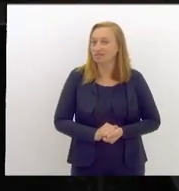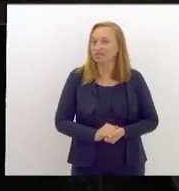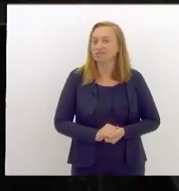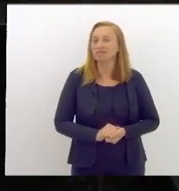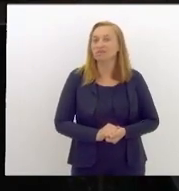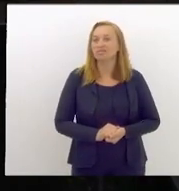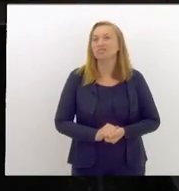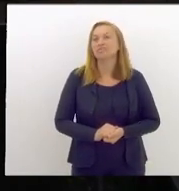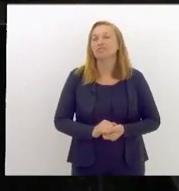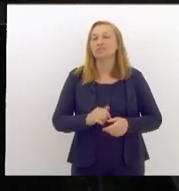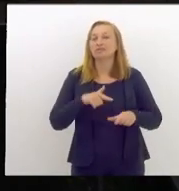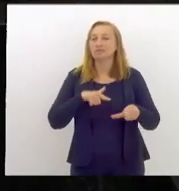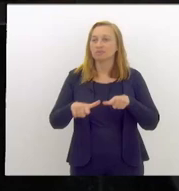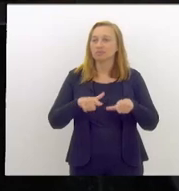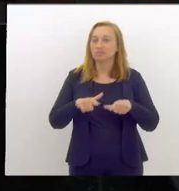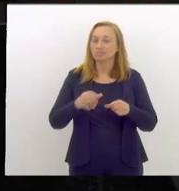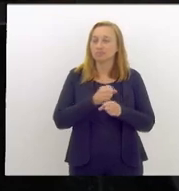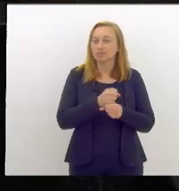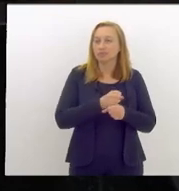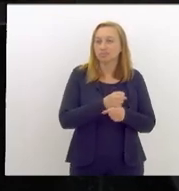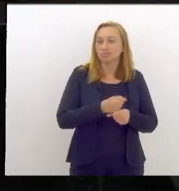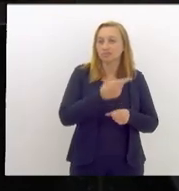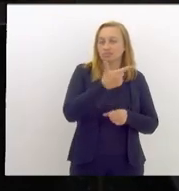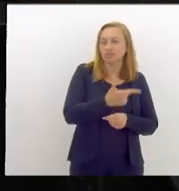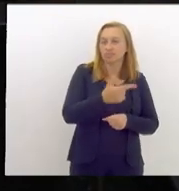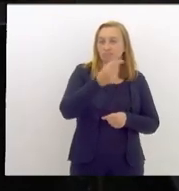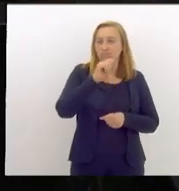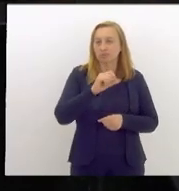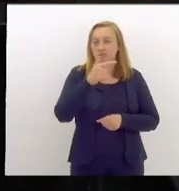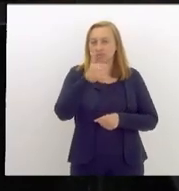exercício de 2021